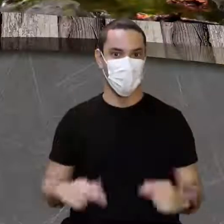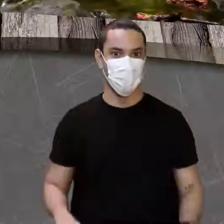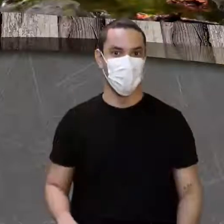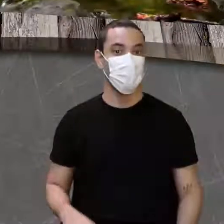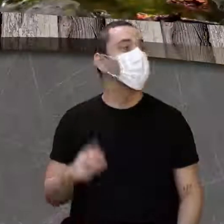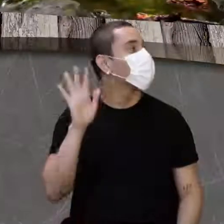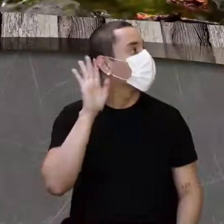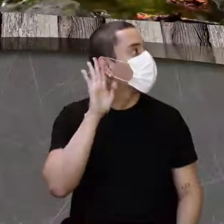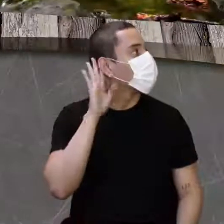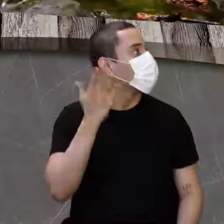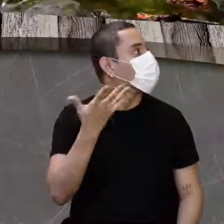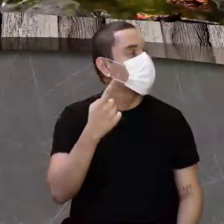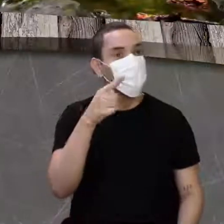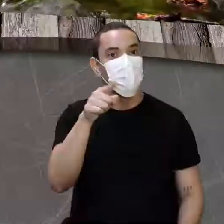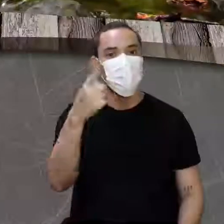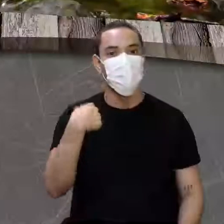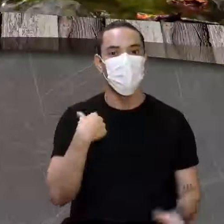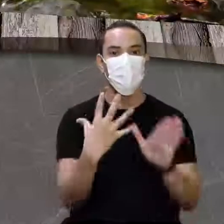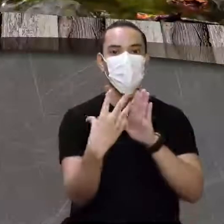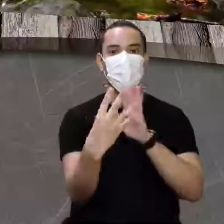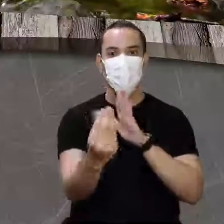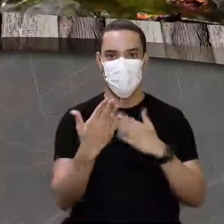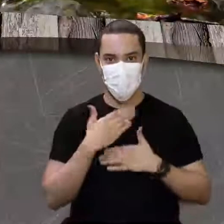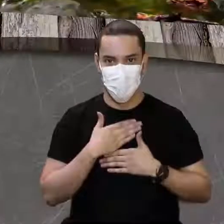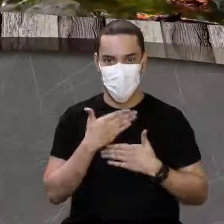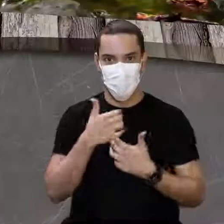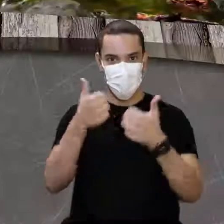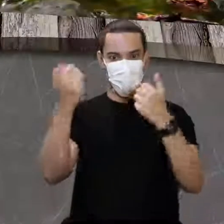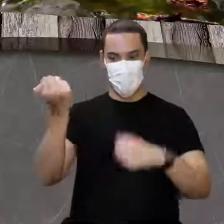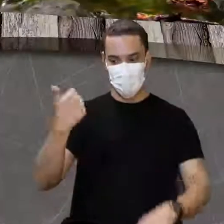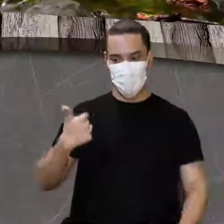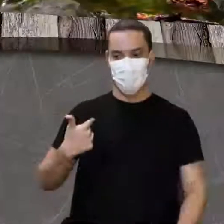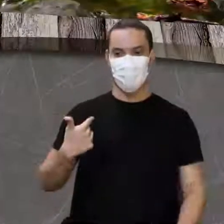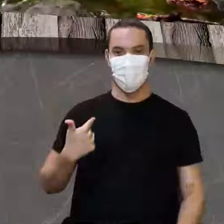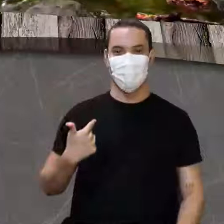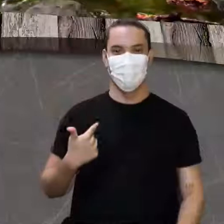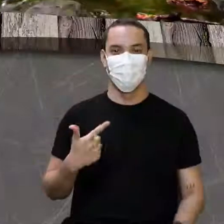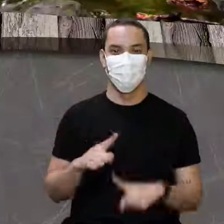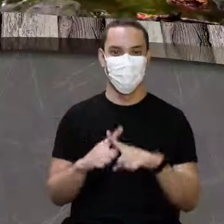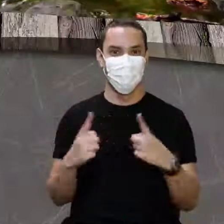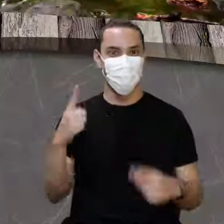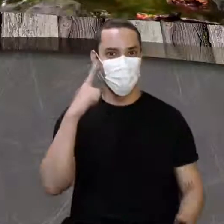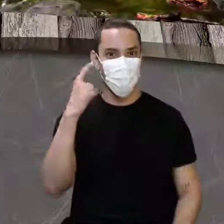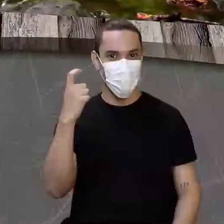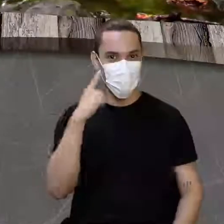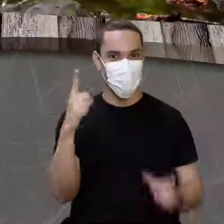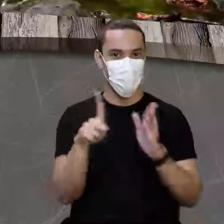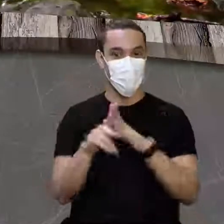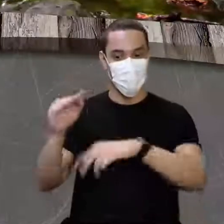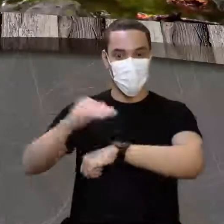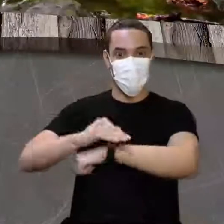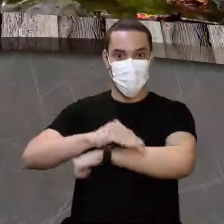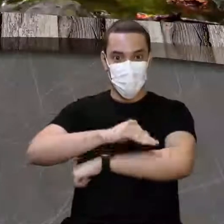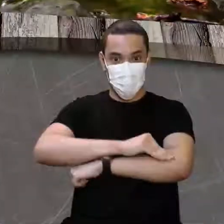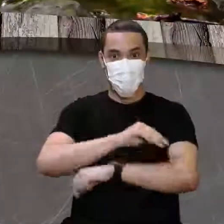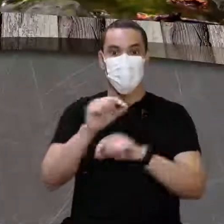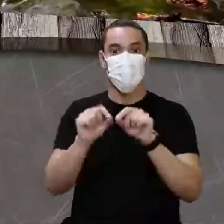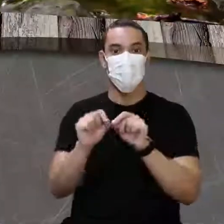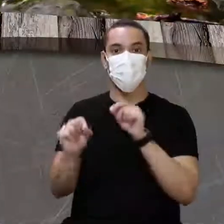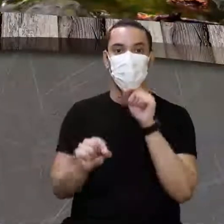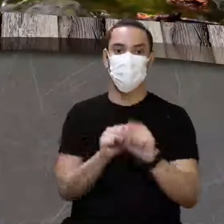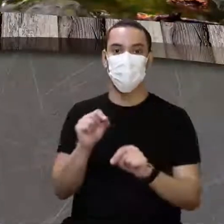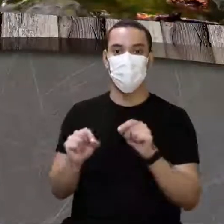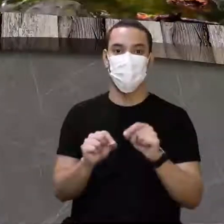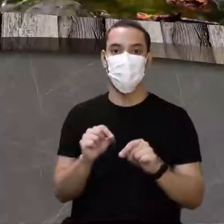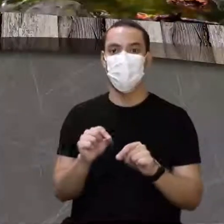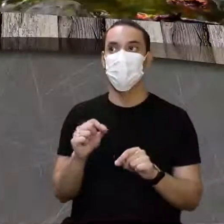ouvir. Tá melhor do que o meu. Muito bem, tá aprovado. Mas continuando aqui. Aí o bichinho tá